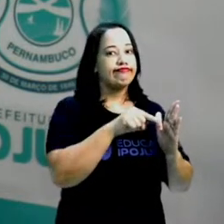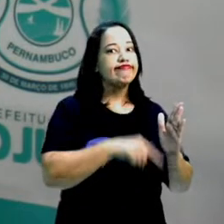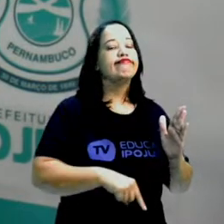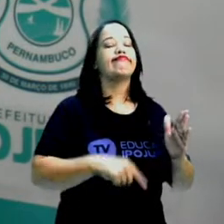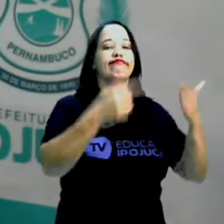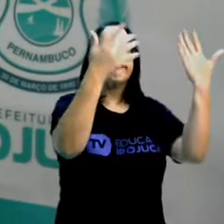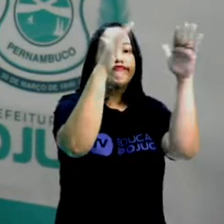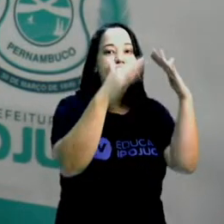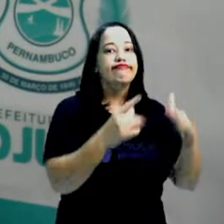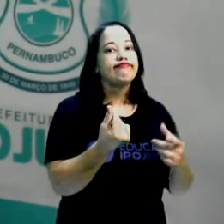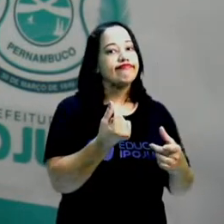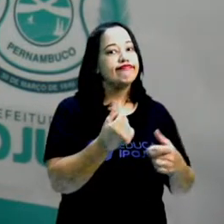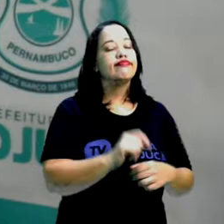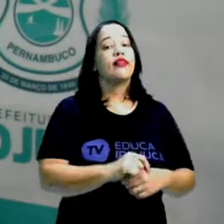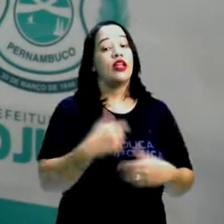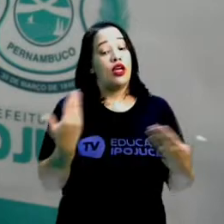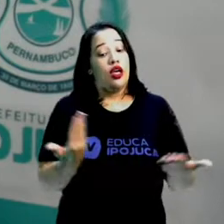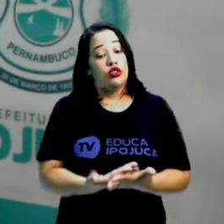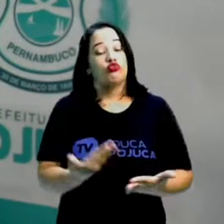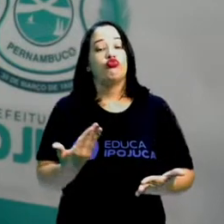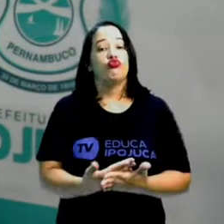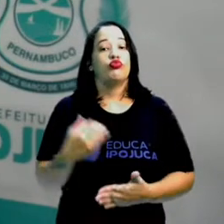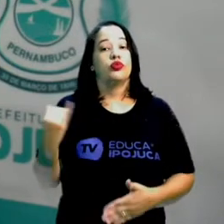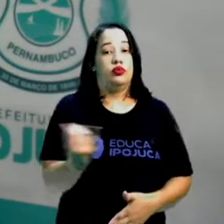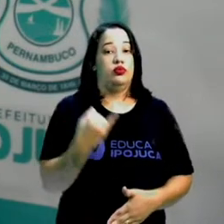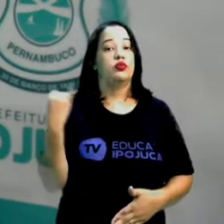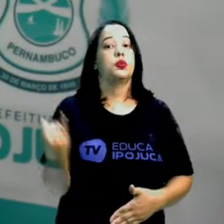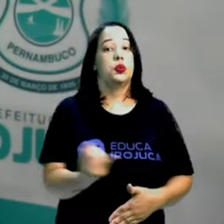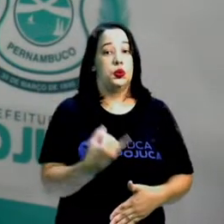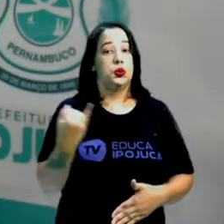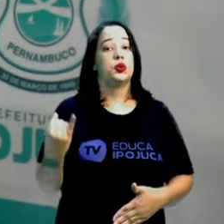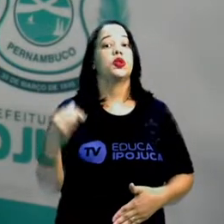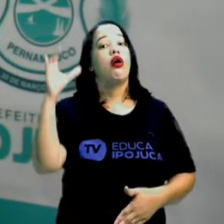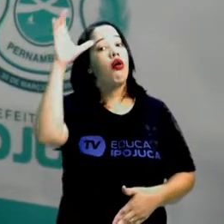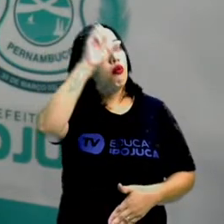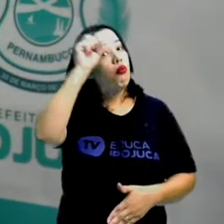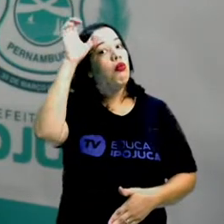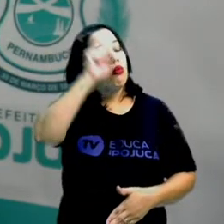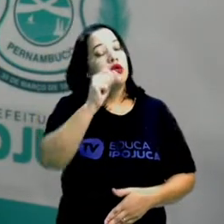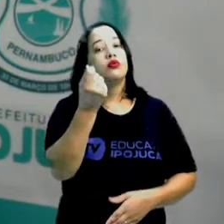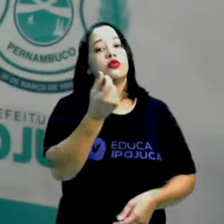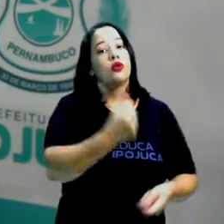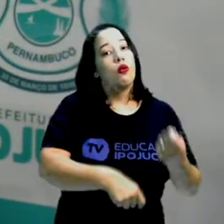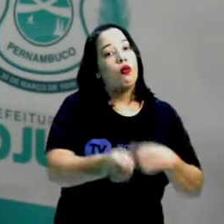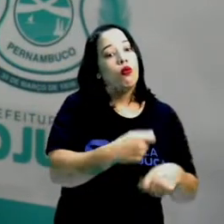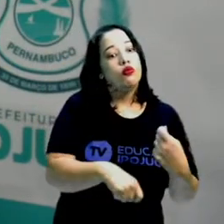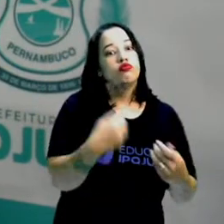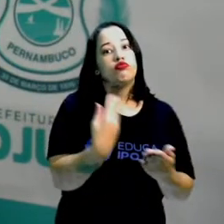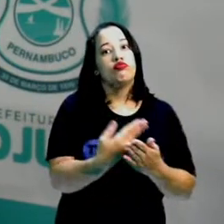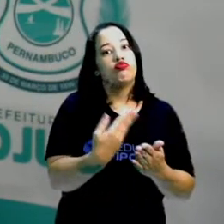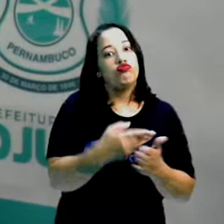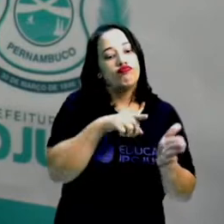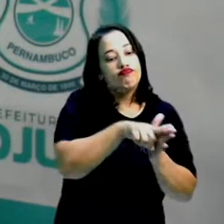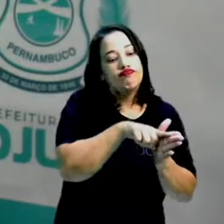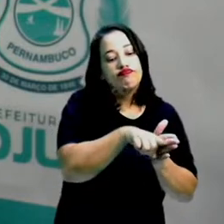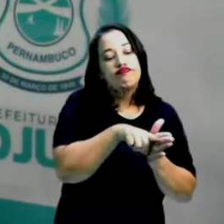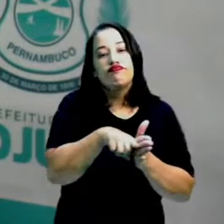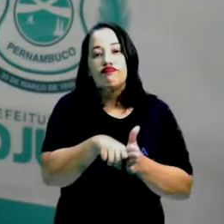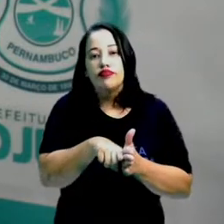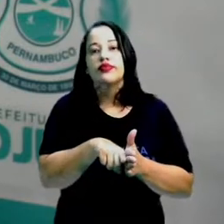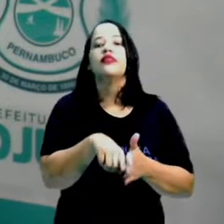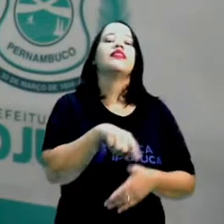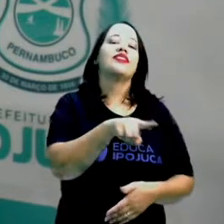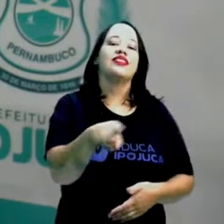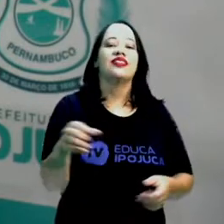e deve ser estudadas é na lição de Economia que é estudada até o então